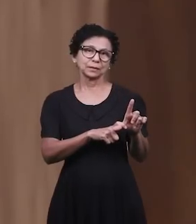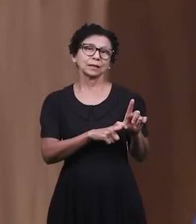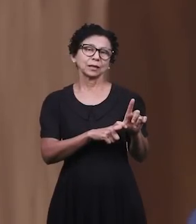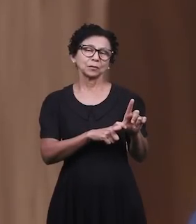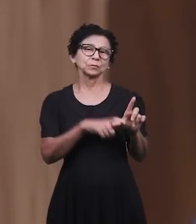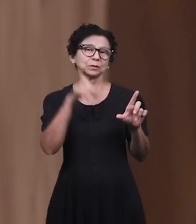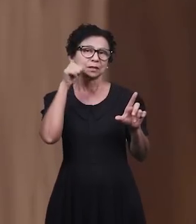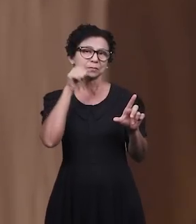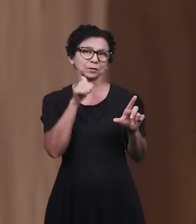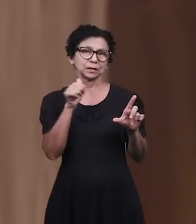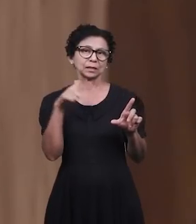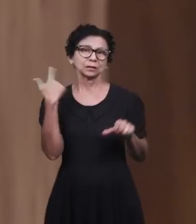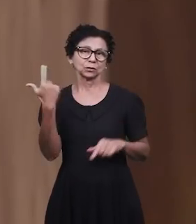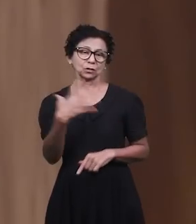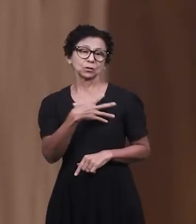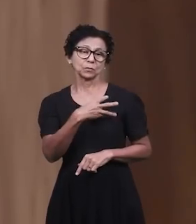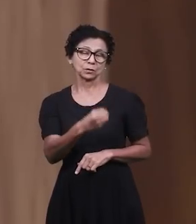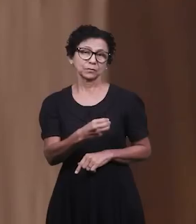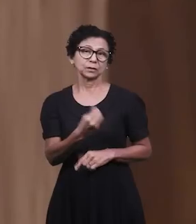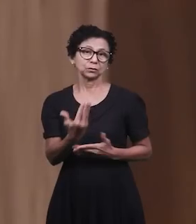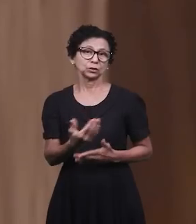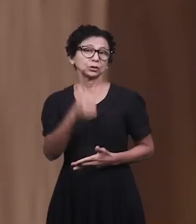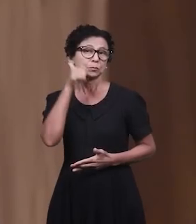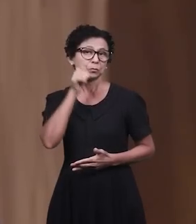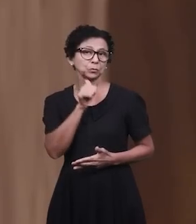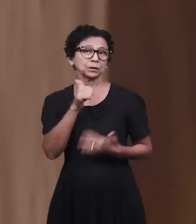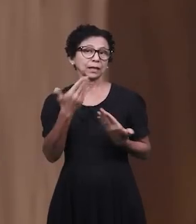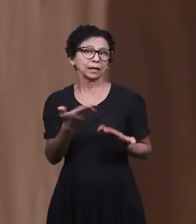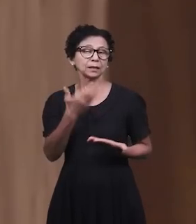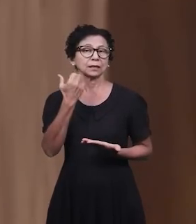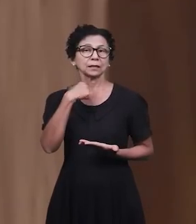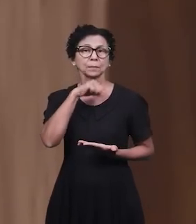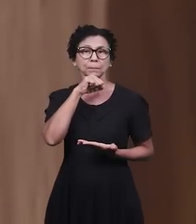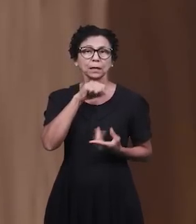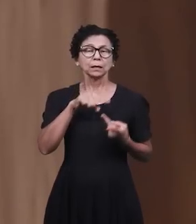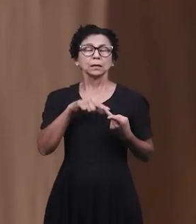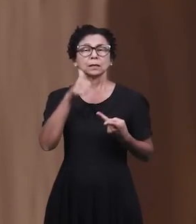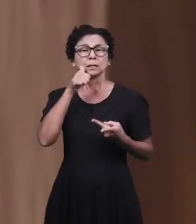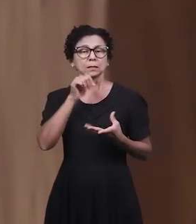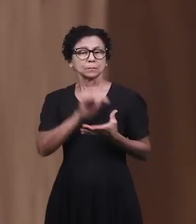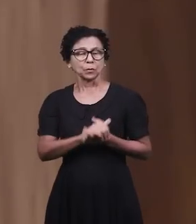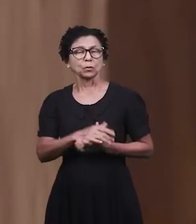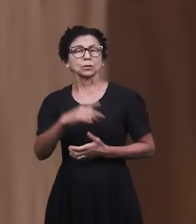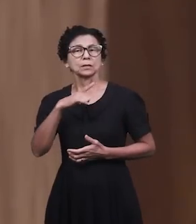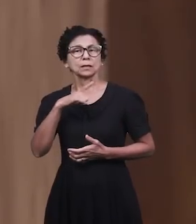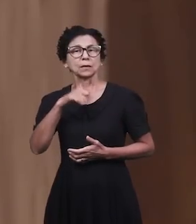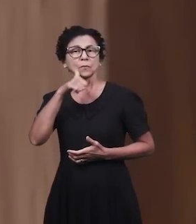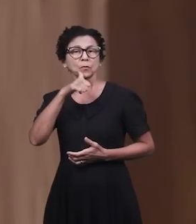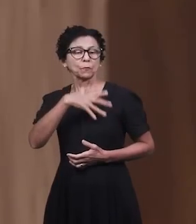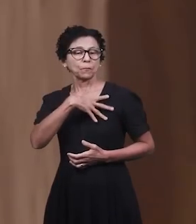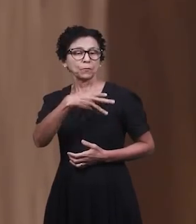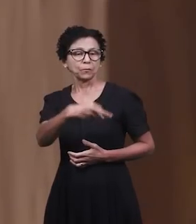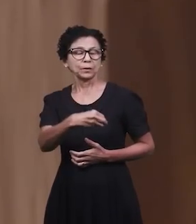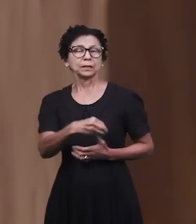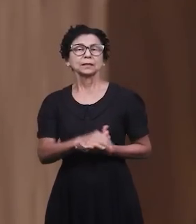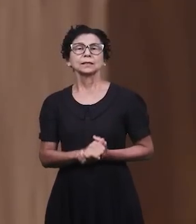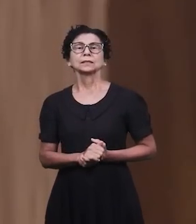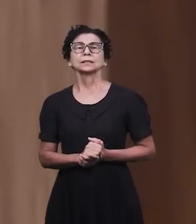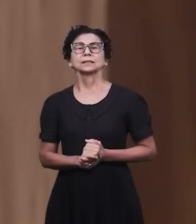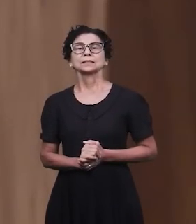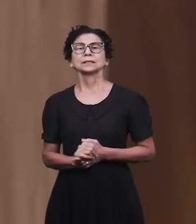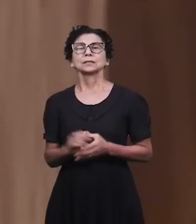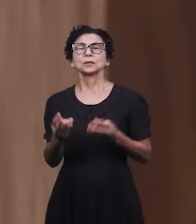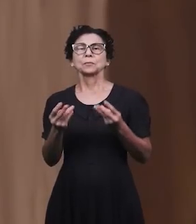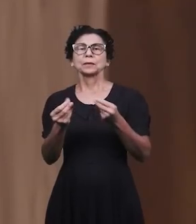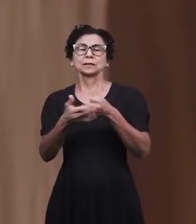todos somos filhos de uma, nós temos as nossas mães, as nossas esposas, temos filhas, e todas elas merecem todo o carinho